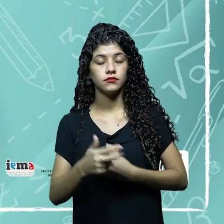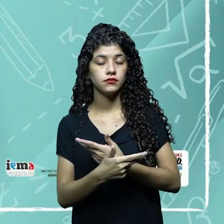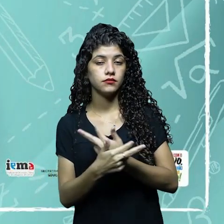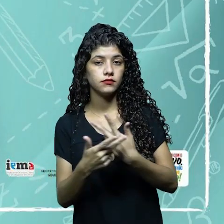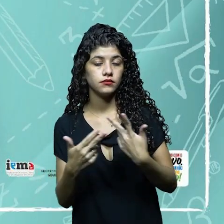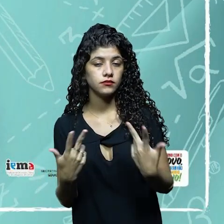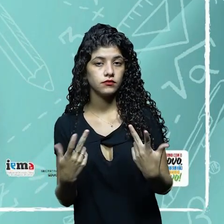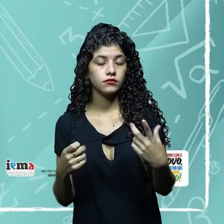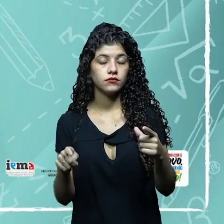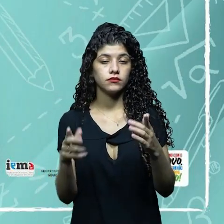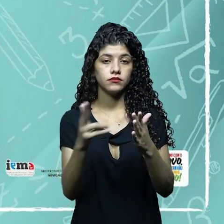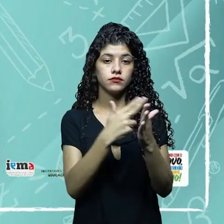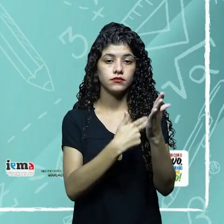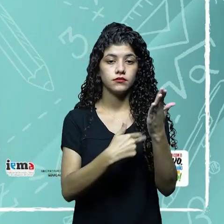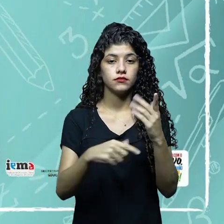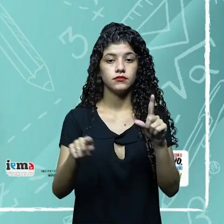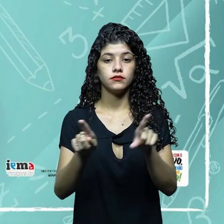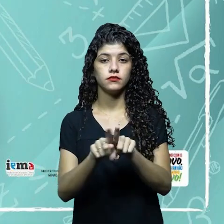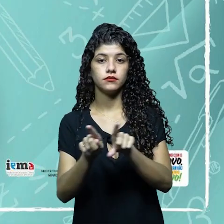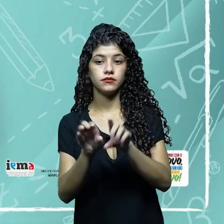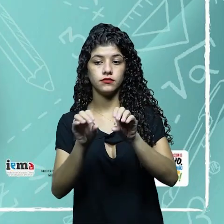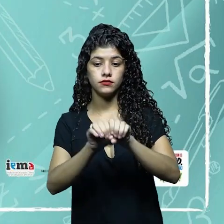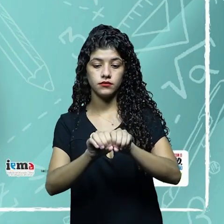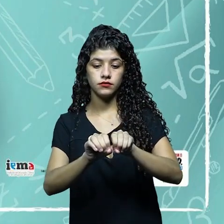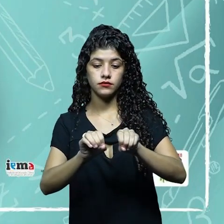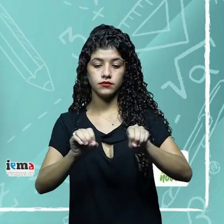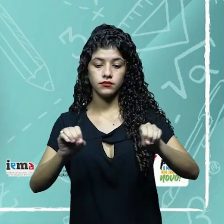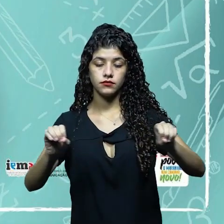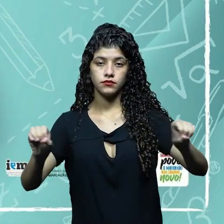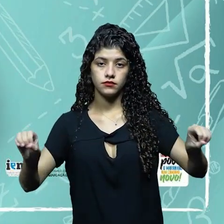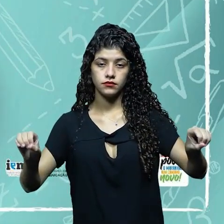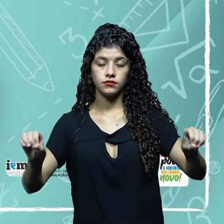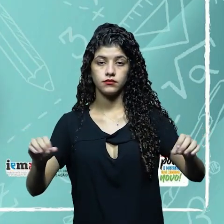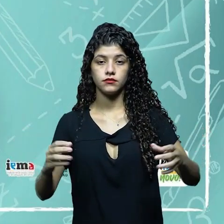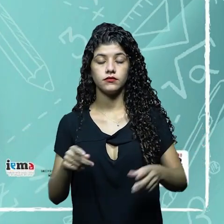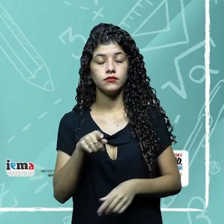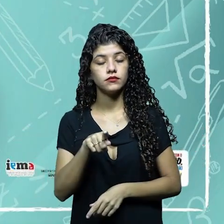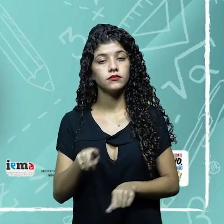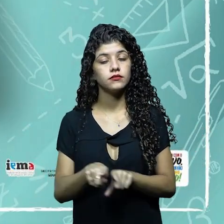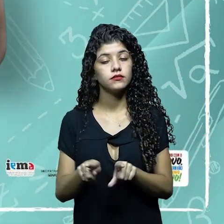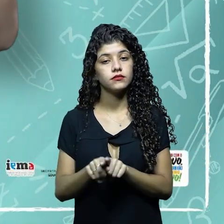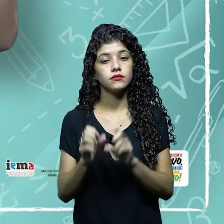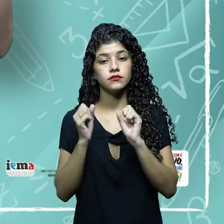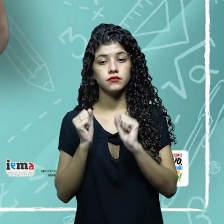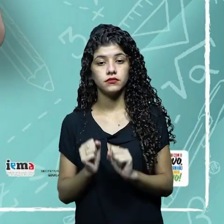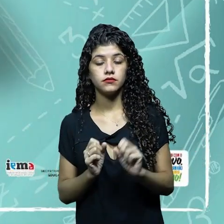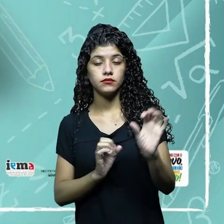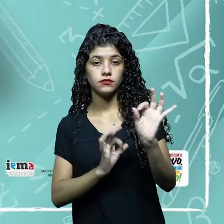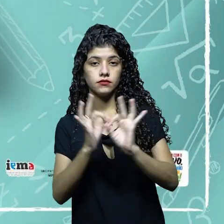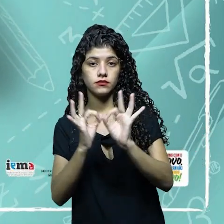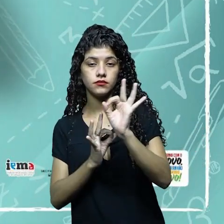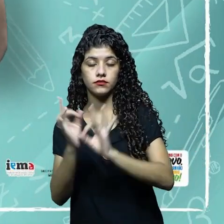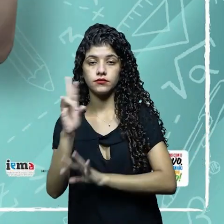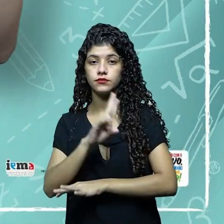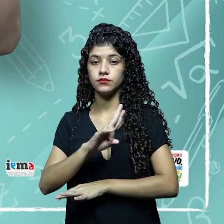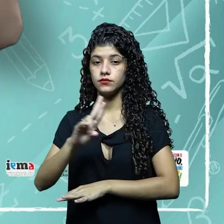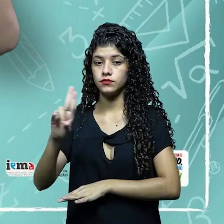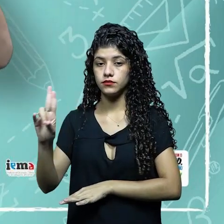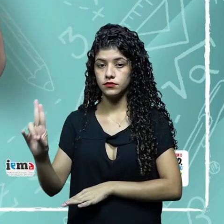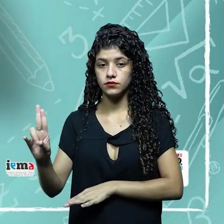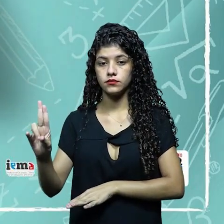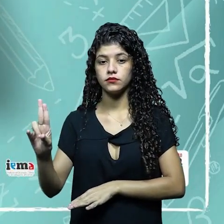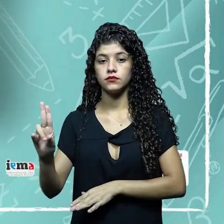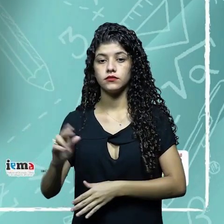outros desenhos, por exemplo, uma tubulação, né? Você também pode definir, aí você vai nomear, colocar o